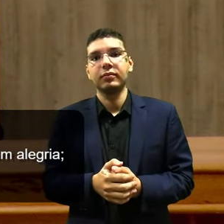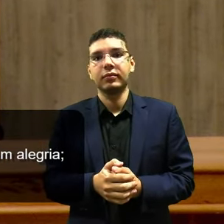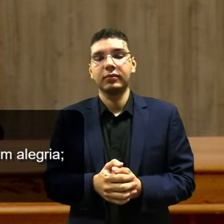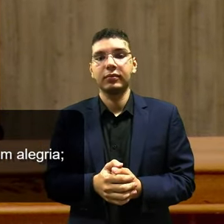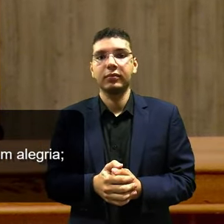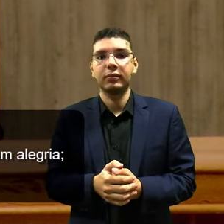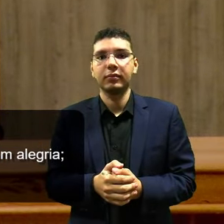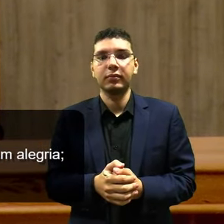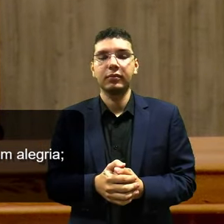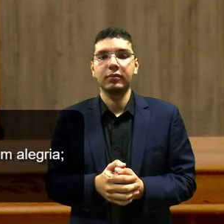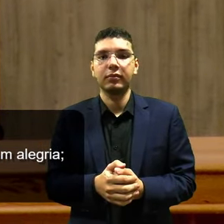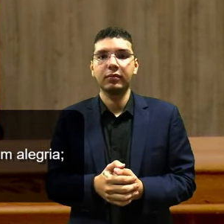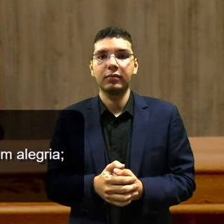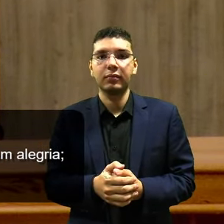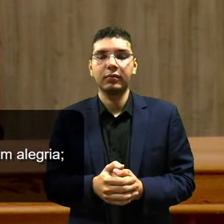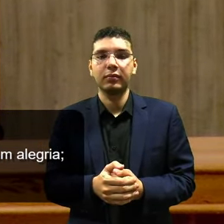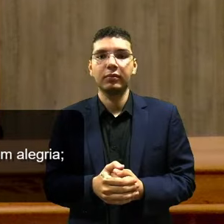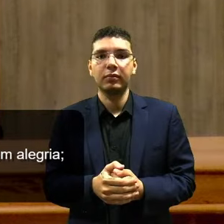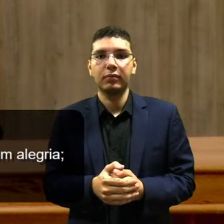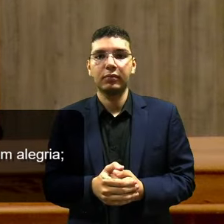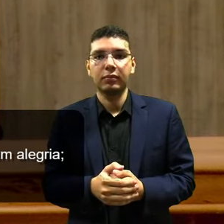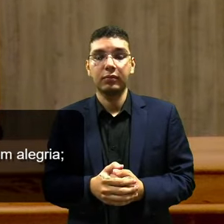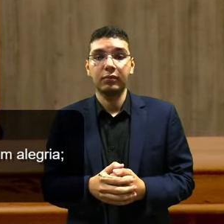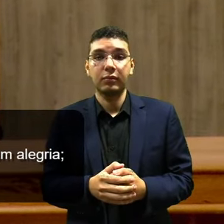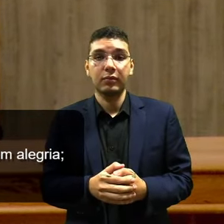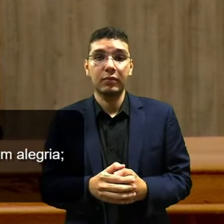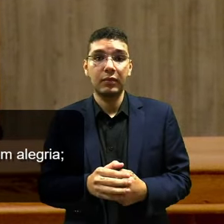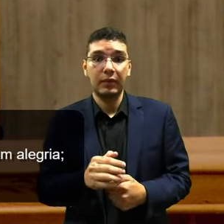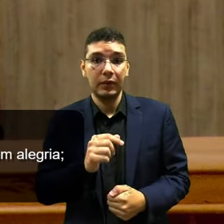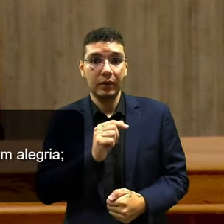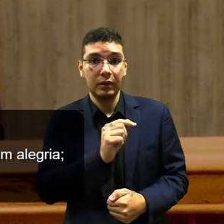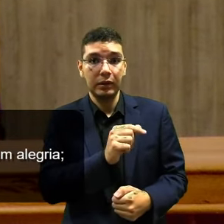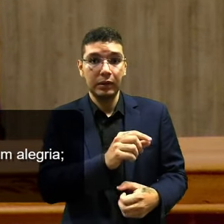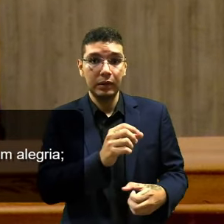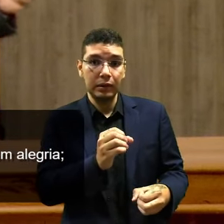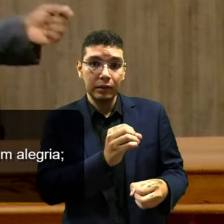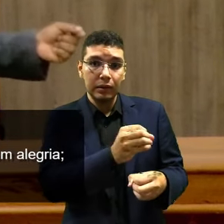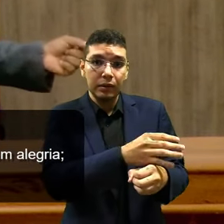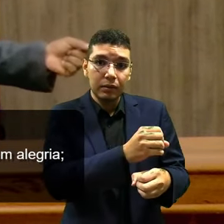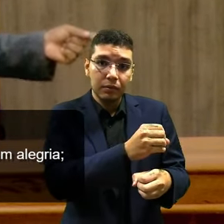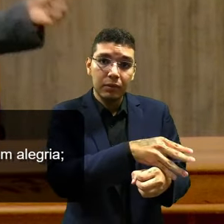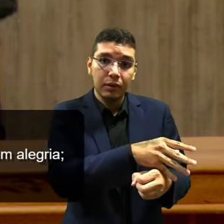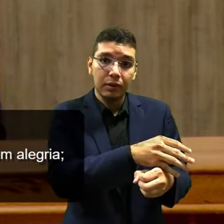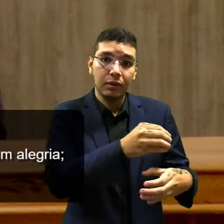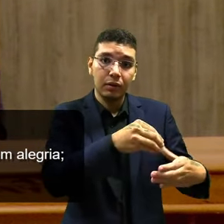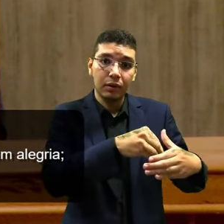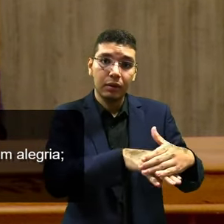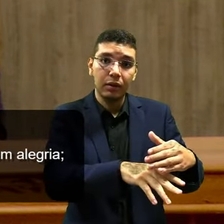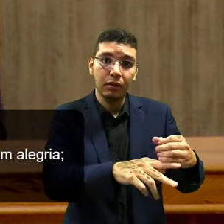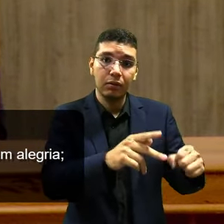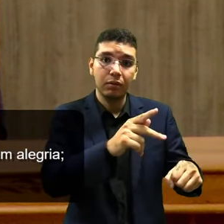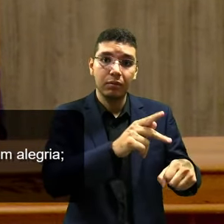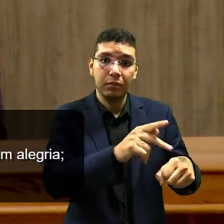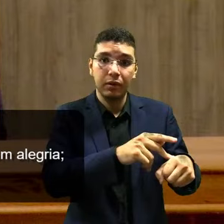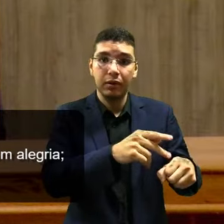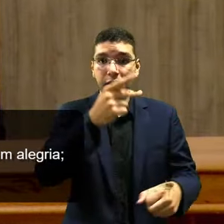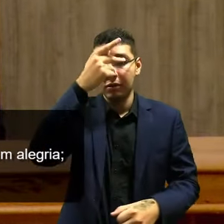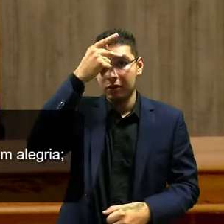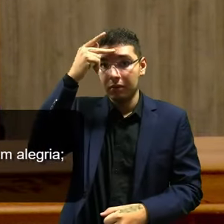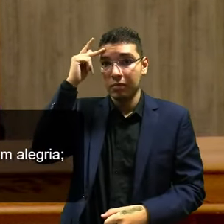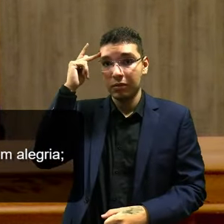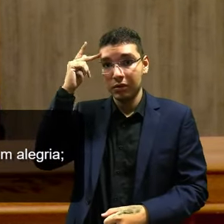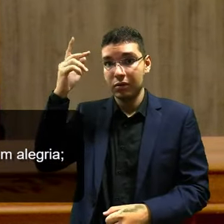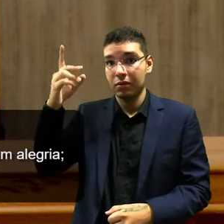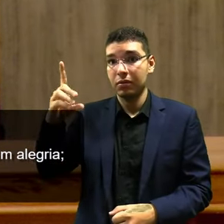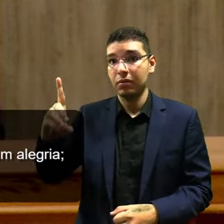e a out e o que foi semeado em pedregais é o que ouve a palavra Olha isso